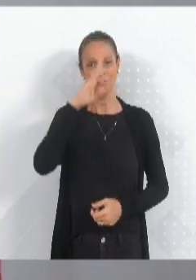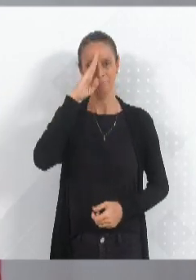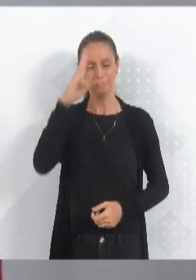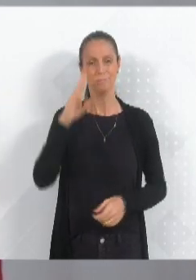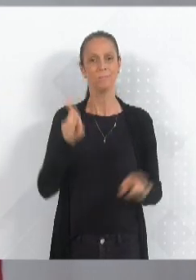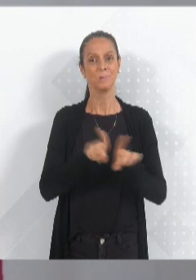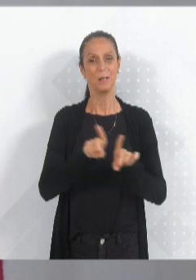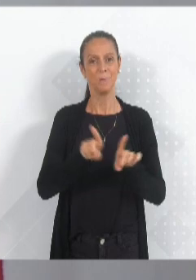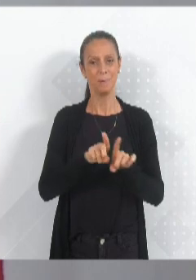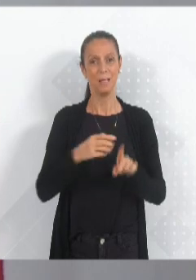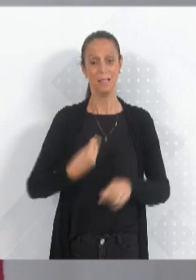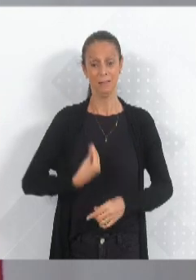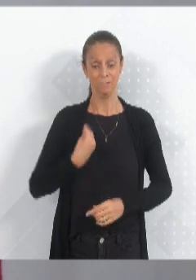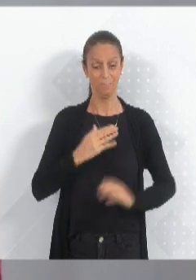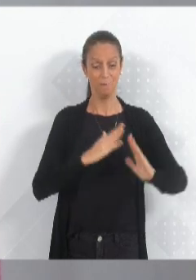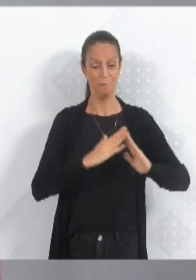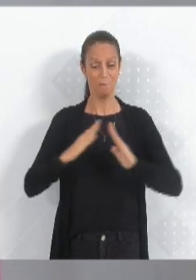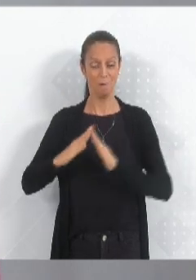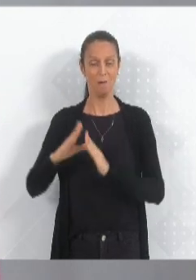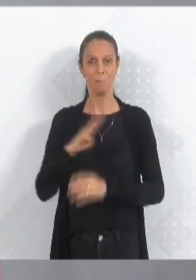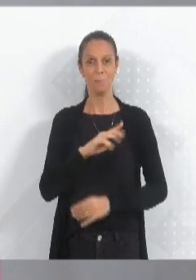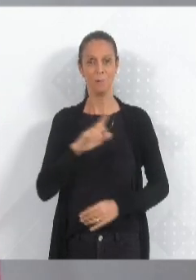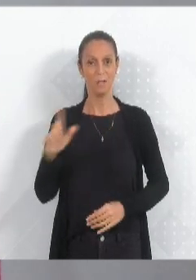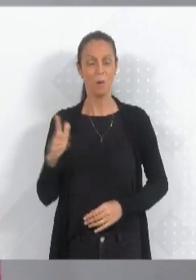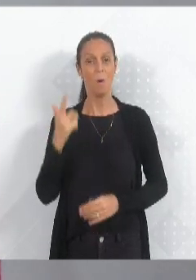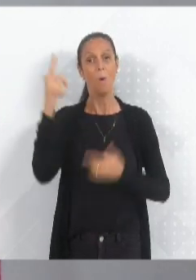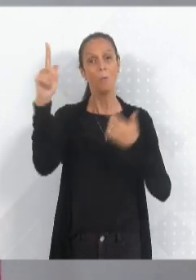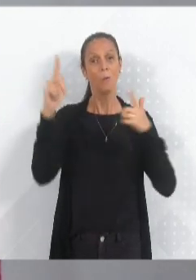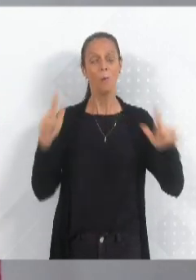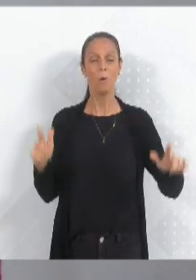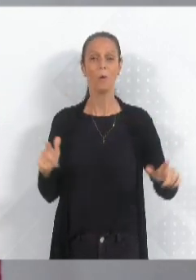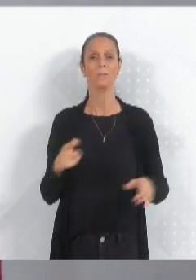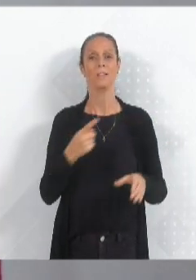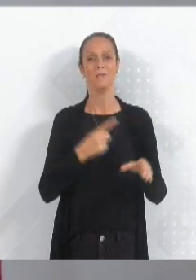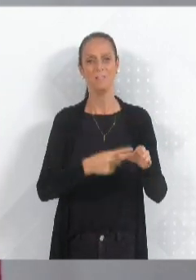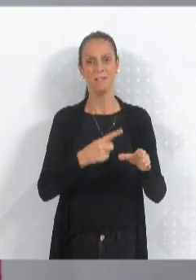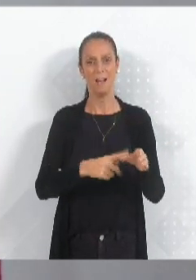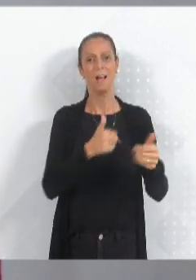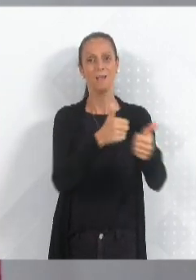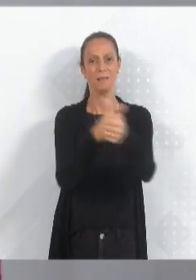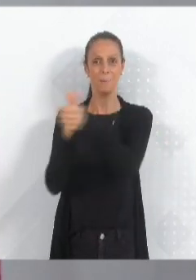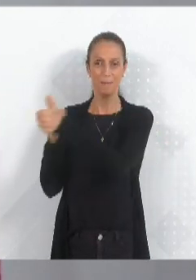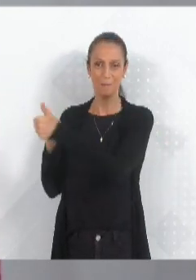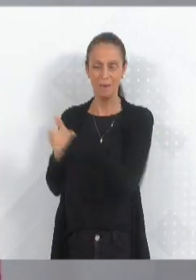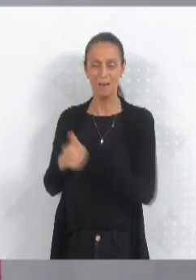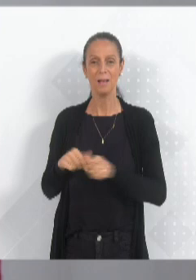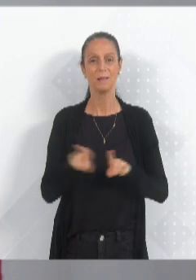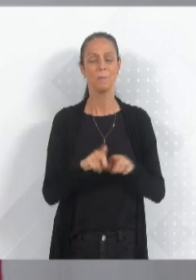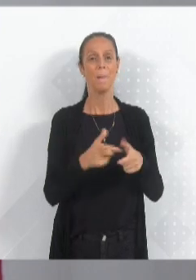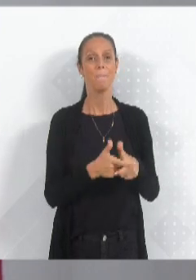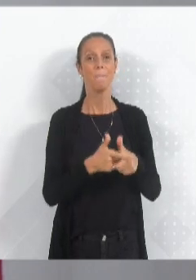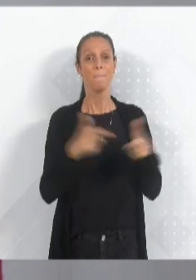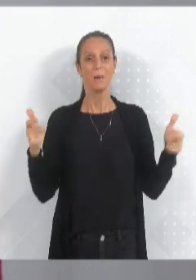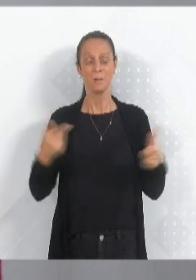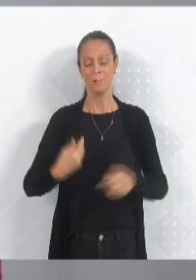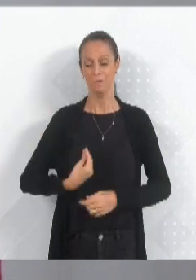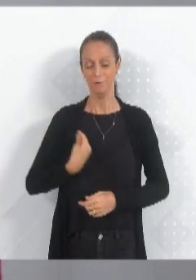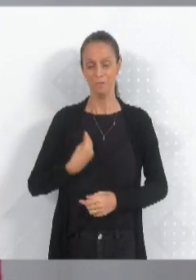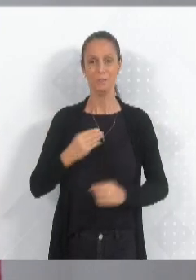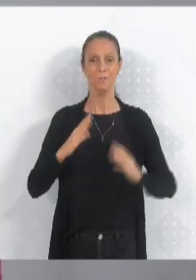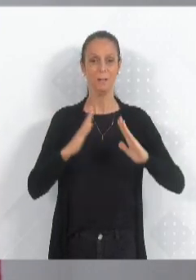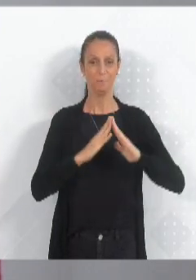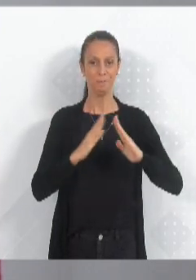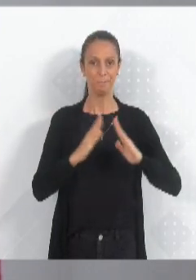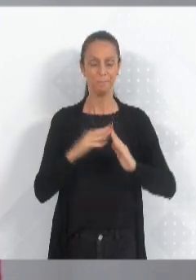aqui ao ao município de Blumenau outros das regiões do Entorno eh mas a maioria pertence aqui a Blumenau então